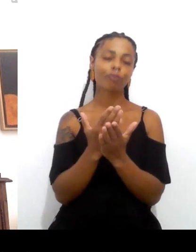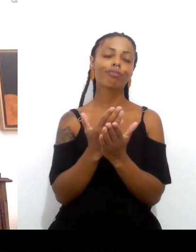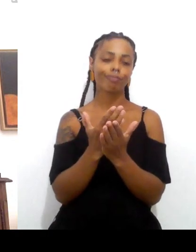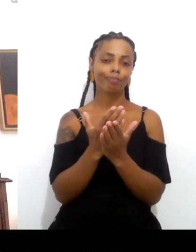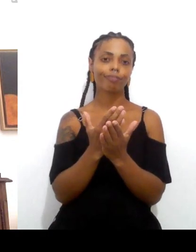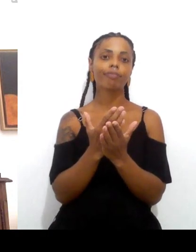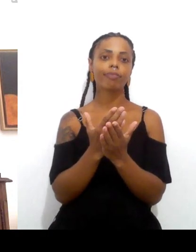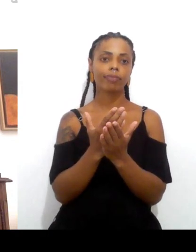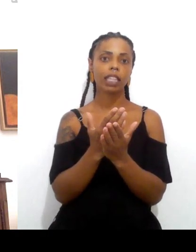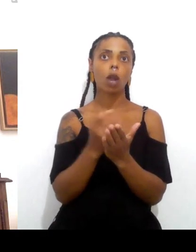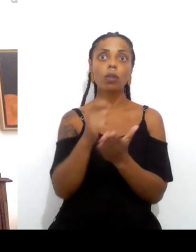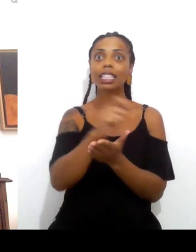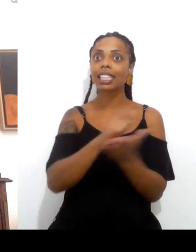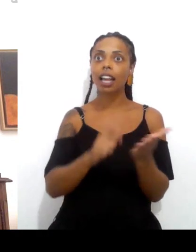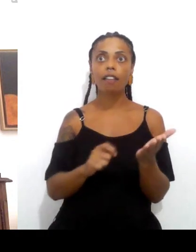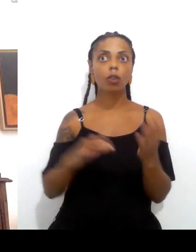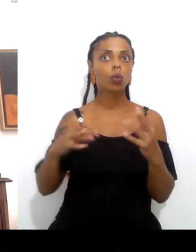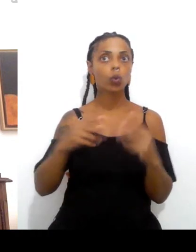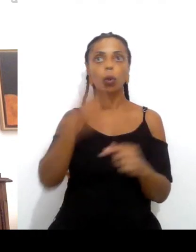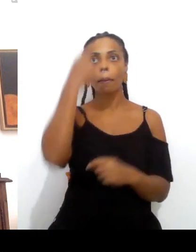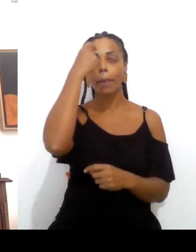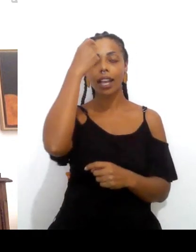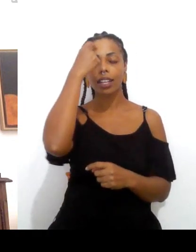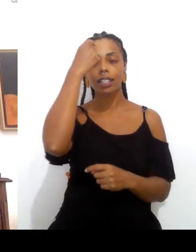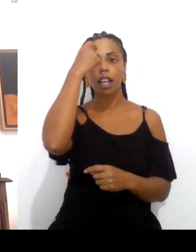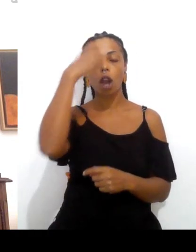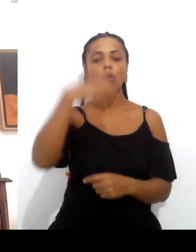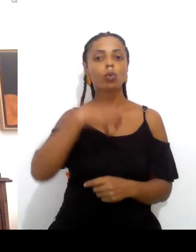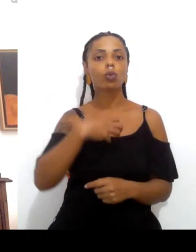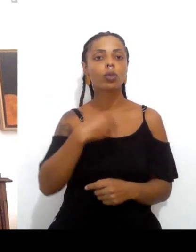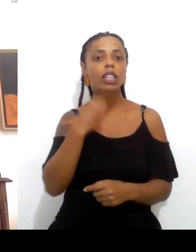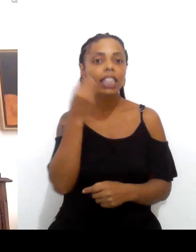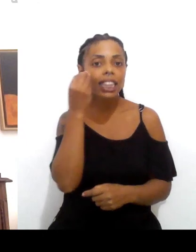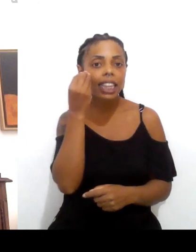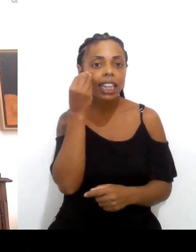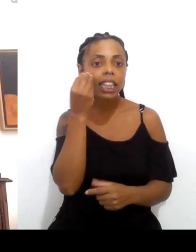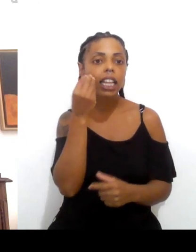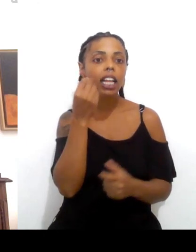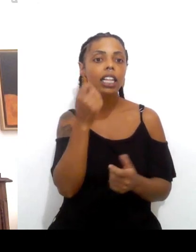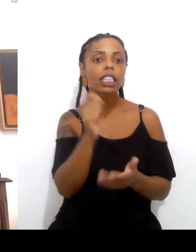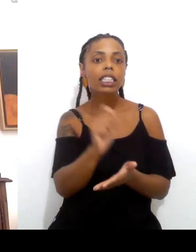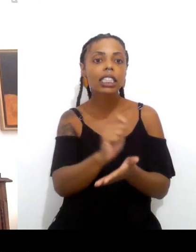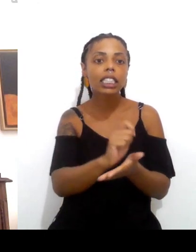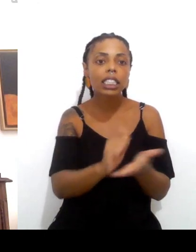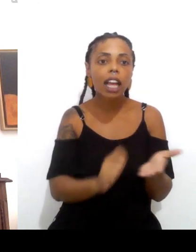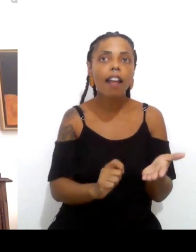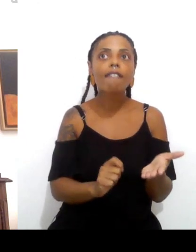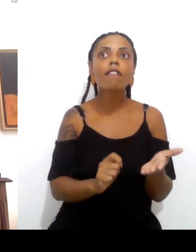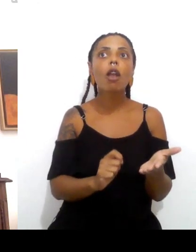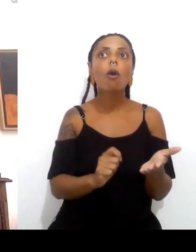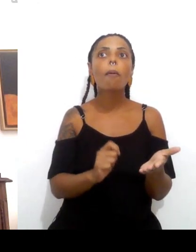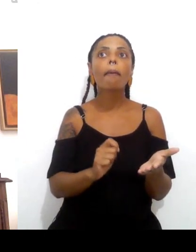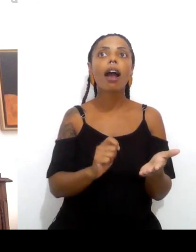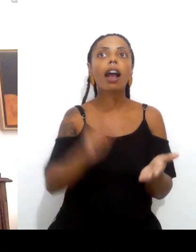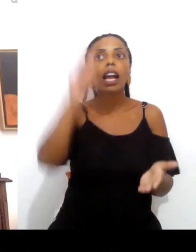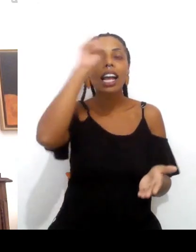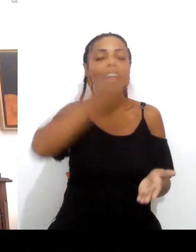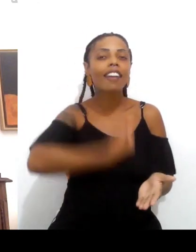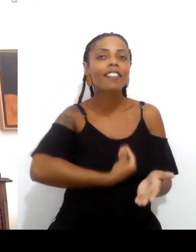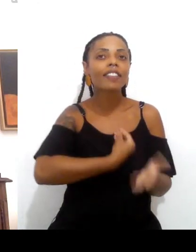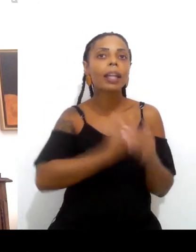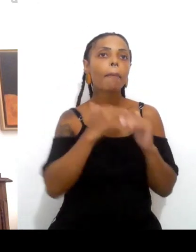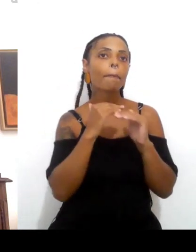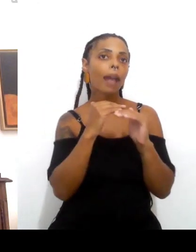pensando em uma tentativa de escrever no que nós chamaríamos uma biografia padrão uma